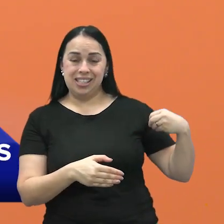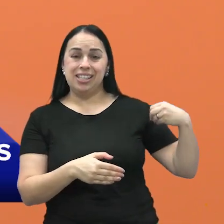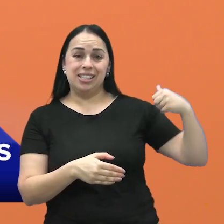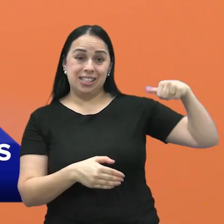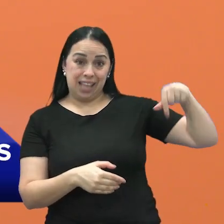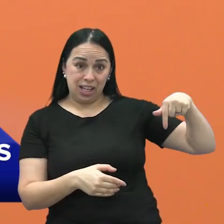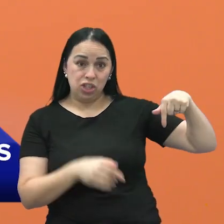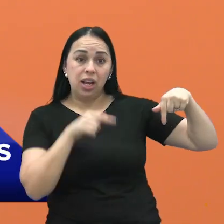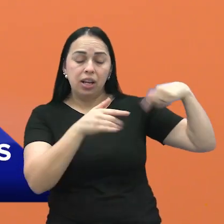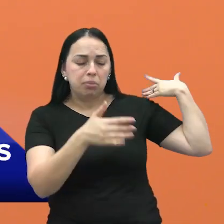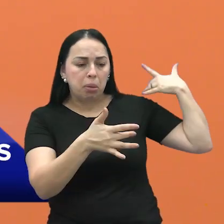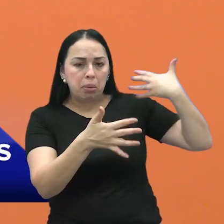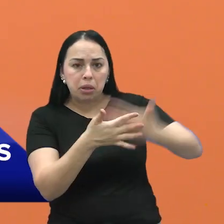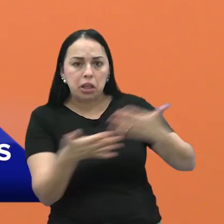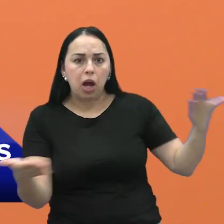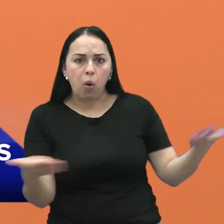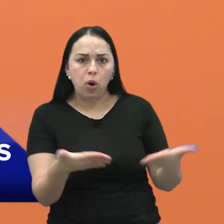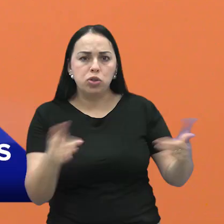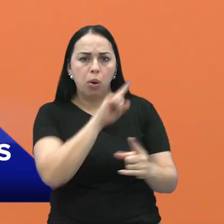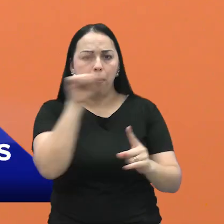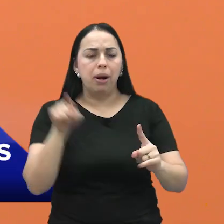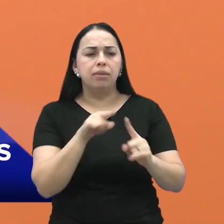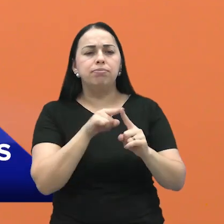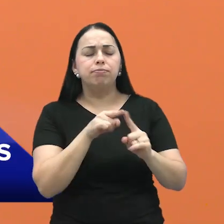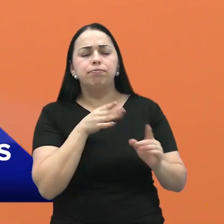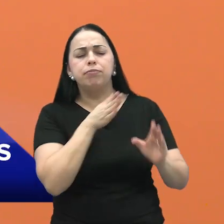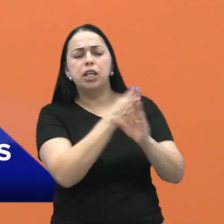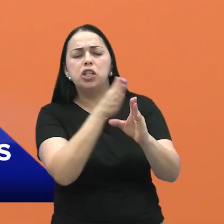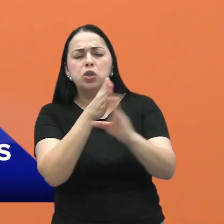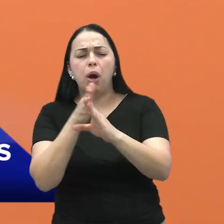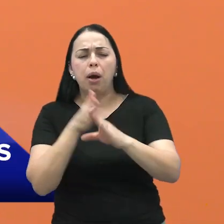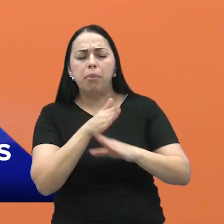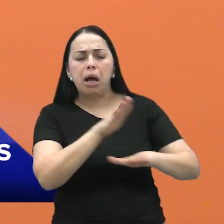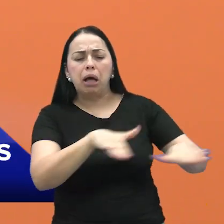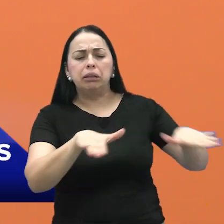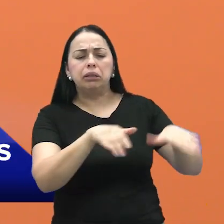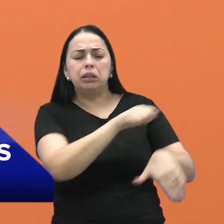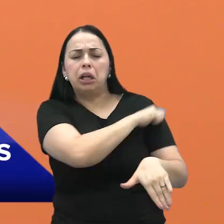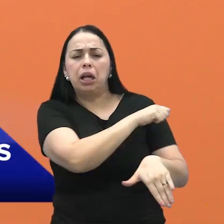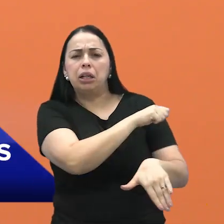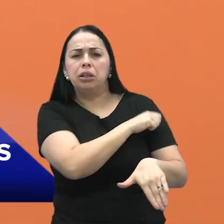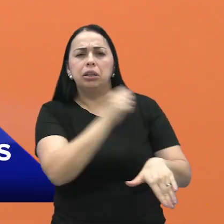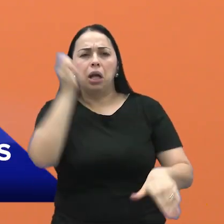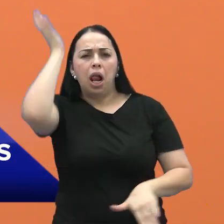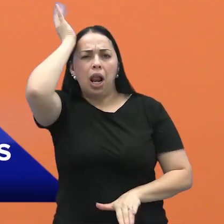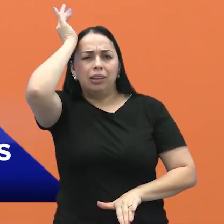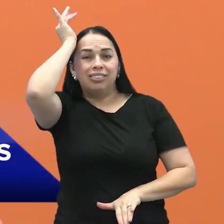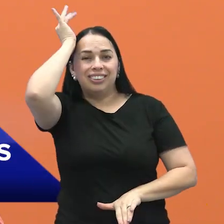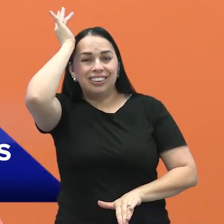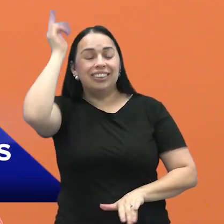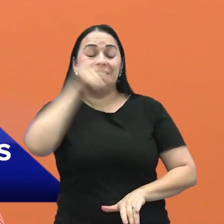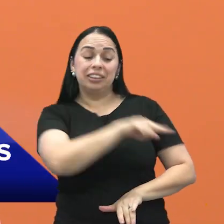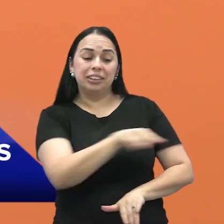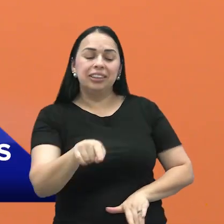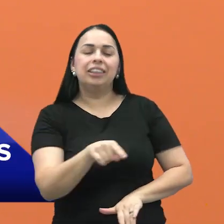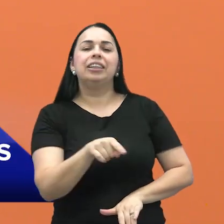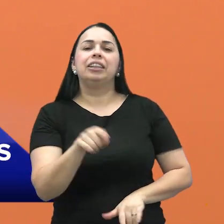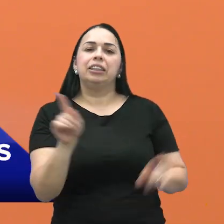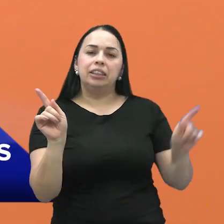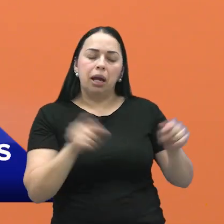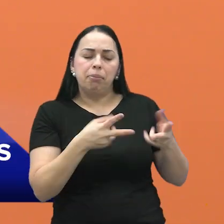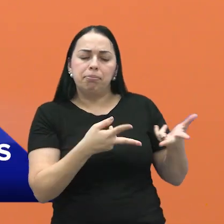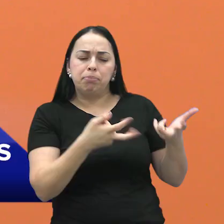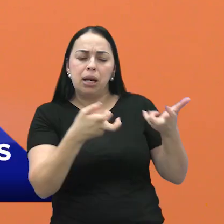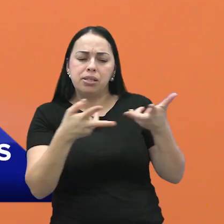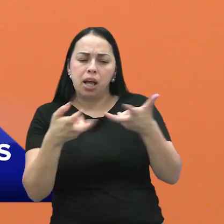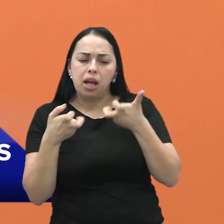rede municipal e ele tem como principal objetivo identificar as crianças que têm uma capacidade elevada. Então, são crianças que